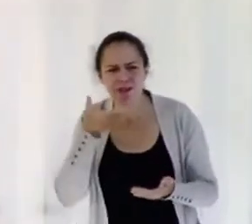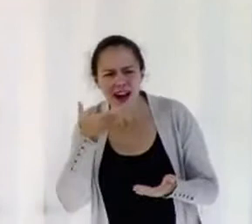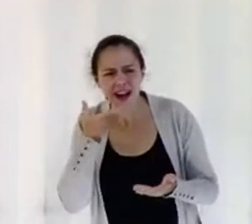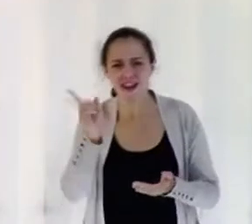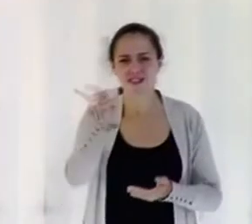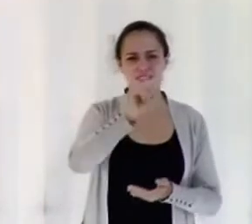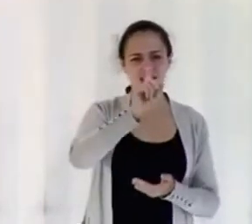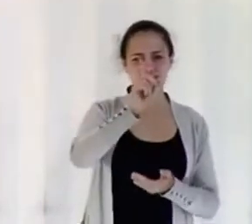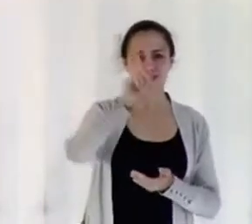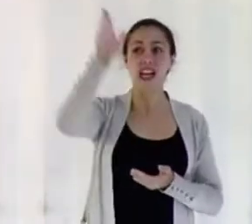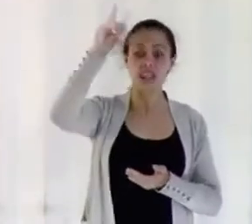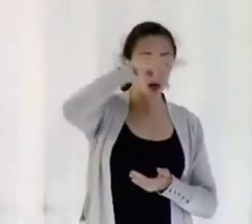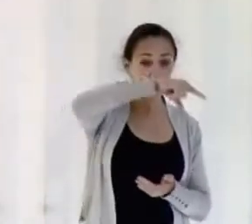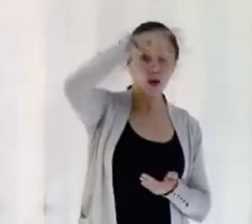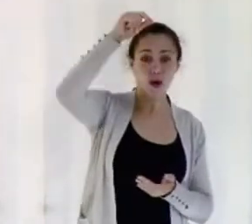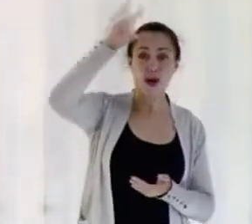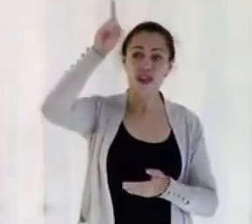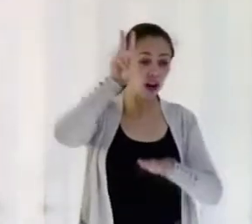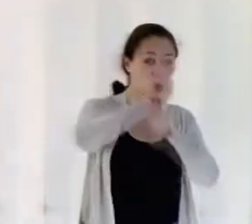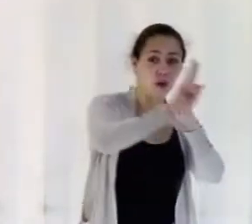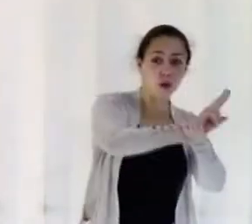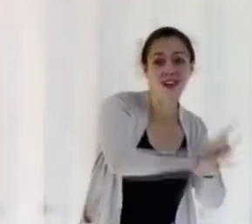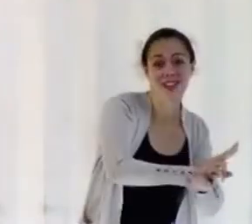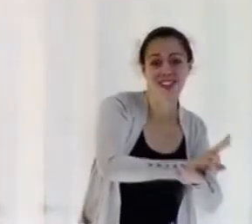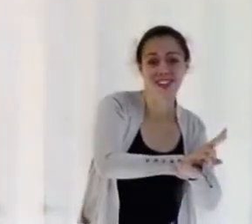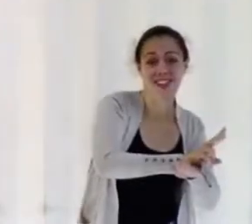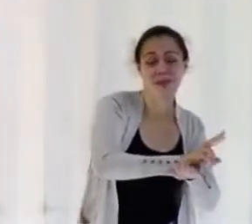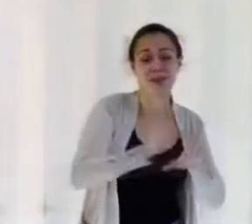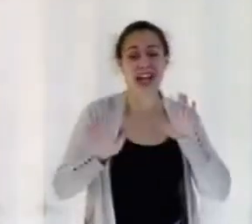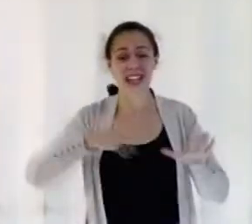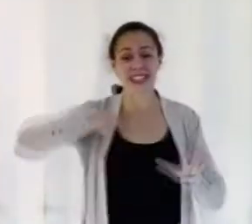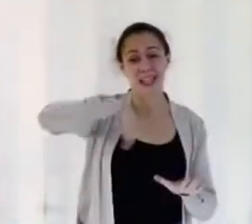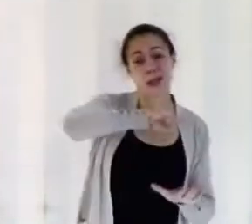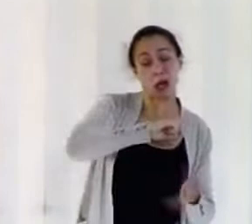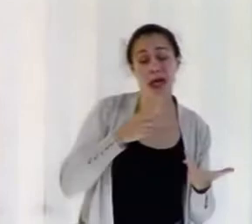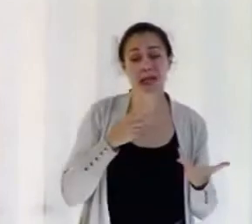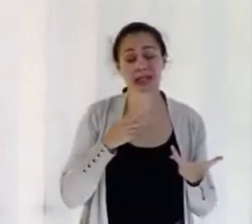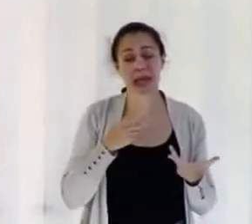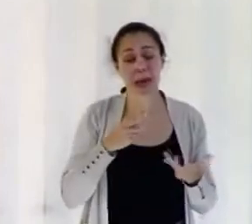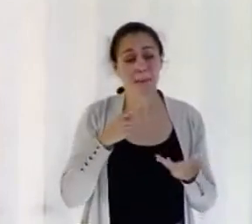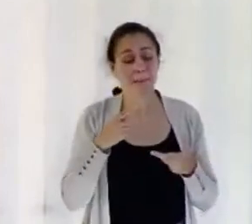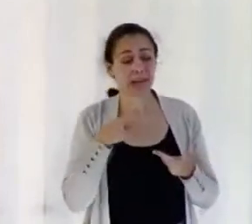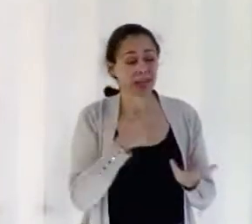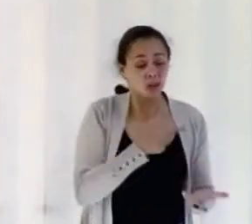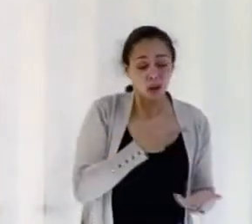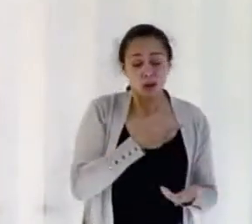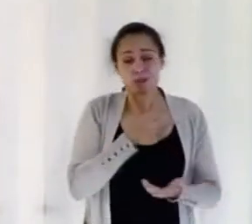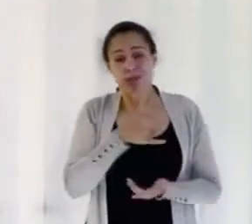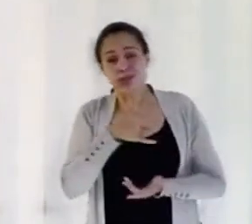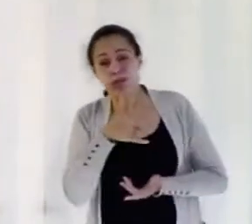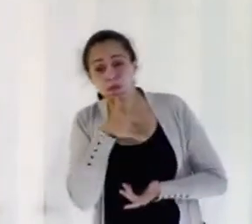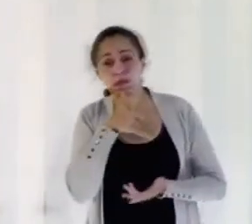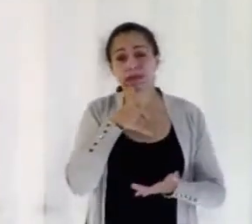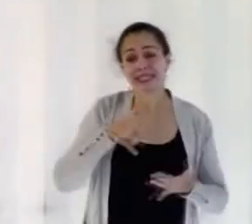nos orienta, em meio ao nosso choro, em meio às nossas tristezas, mas acima de tudo, em meio às nossas alegrias,